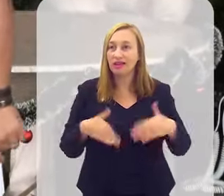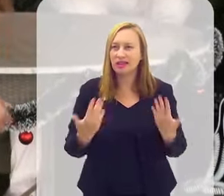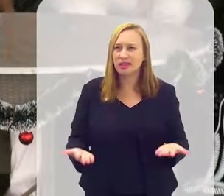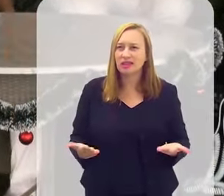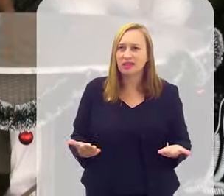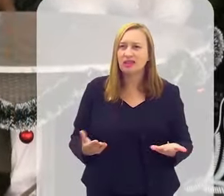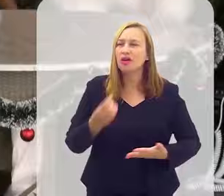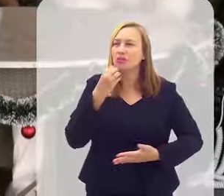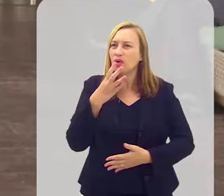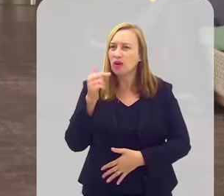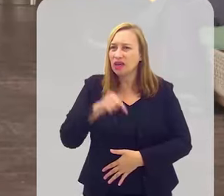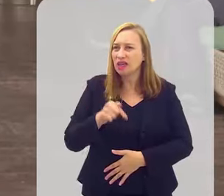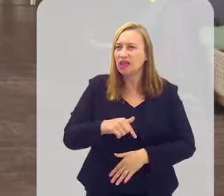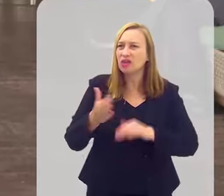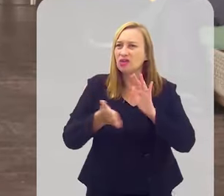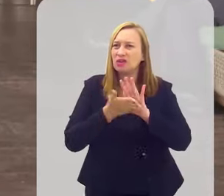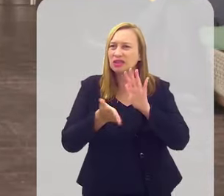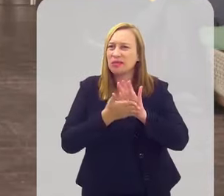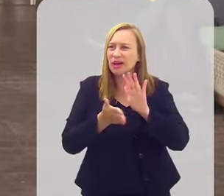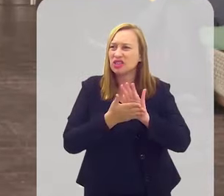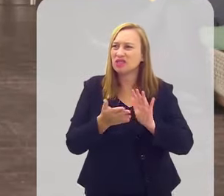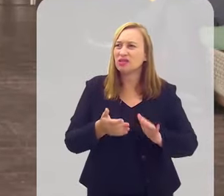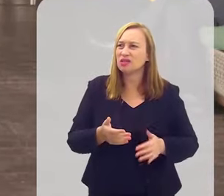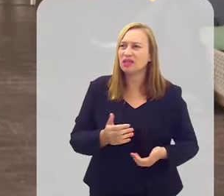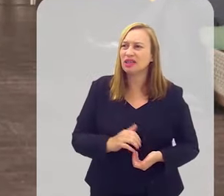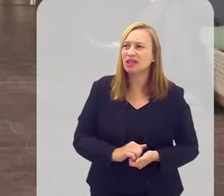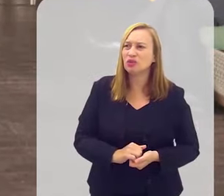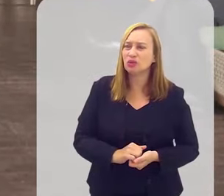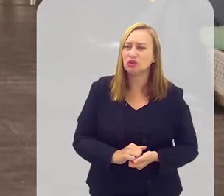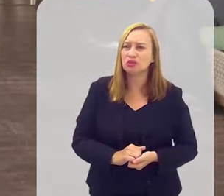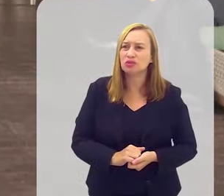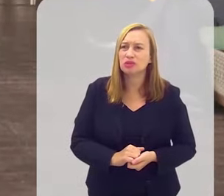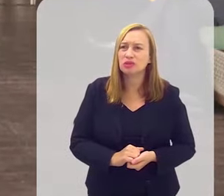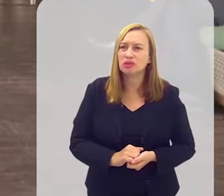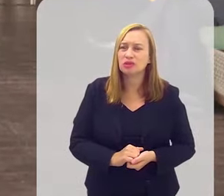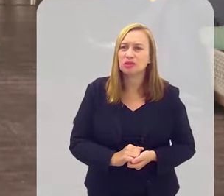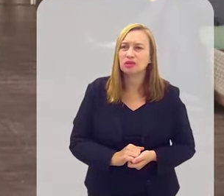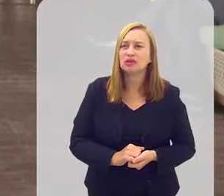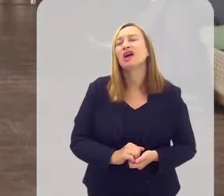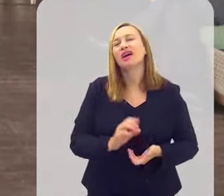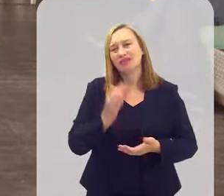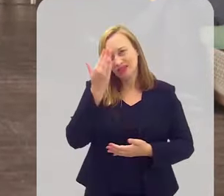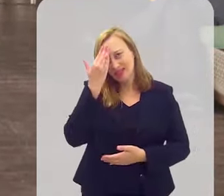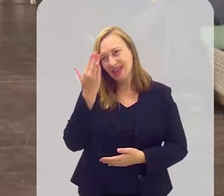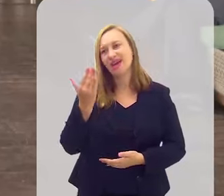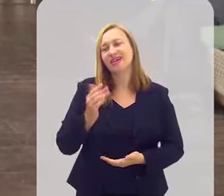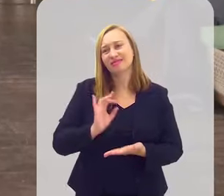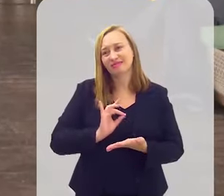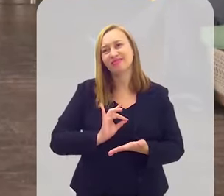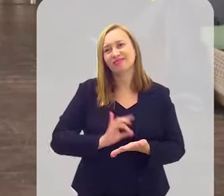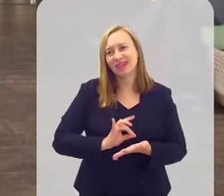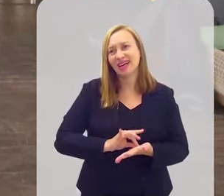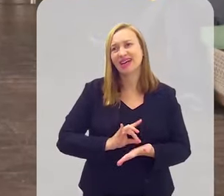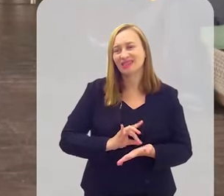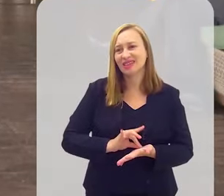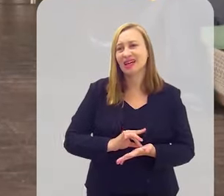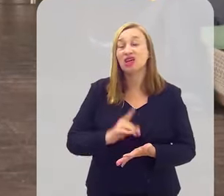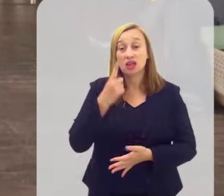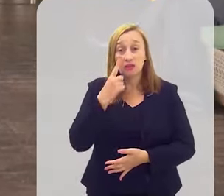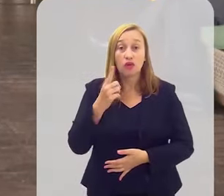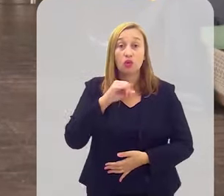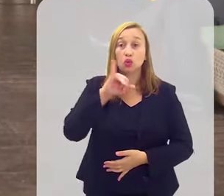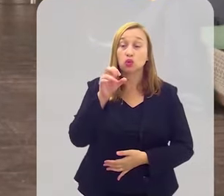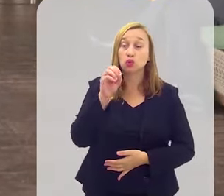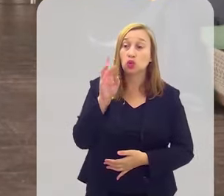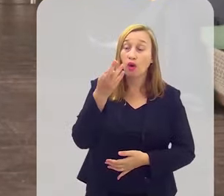né então muito é muito bom estar aqui louvando com pessoas amigos que nós fizemos aqui né Obrigado verdade